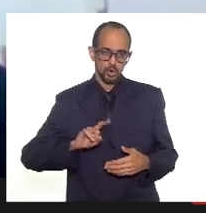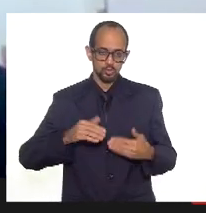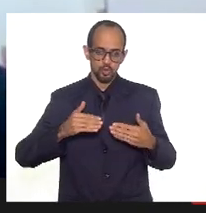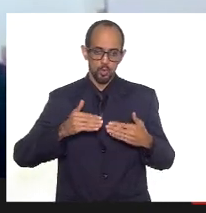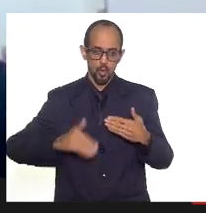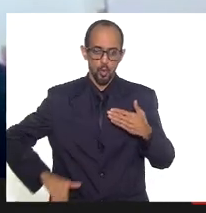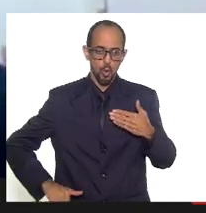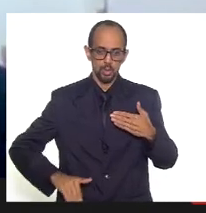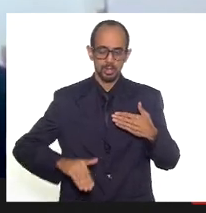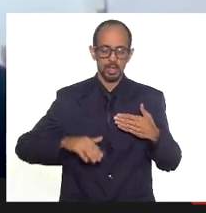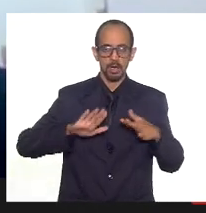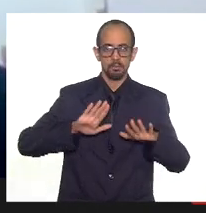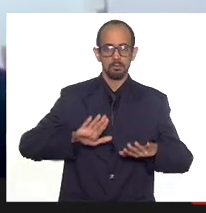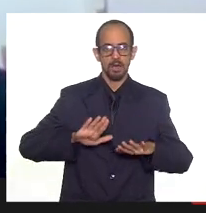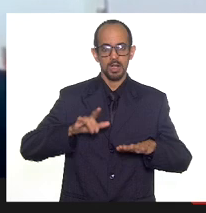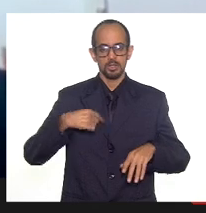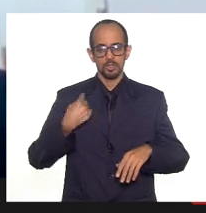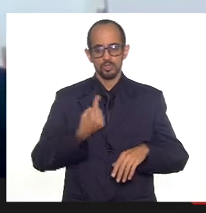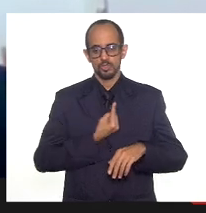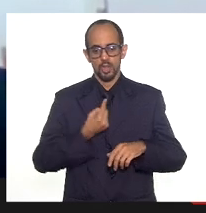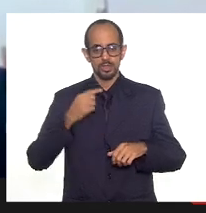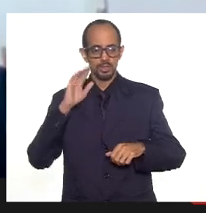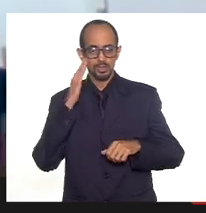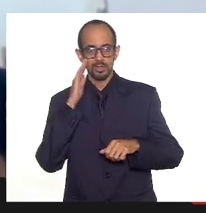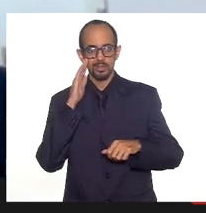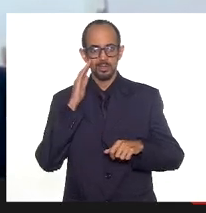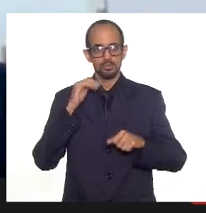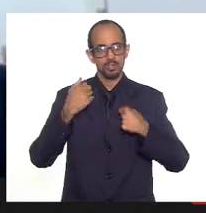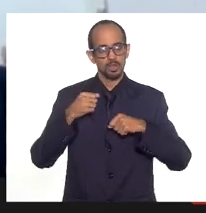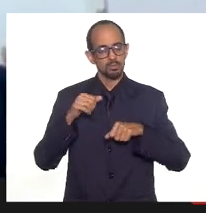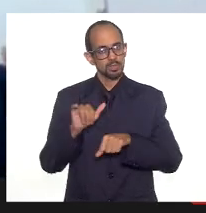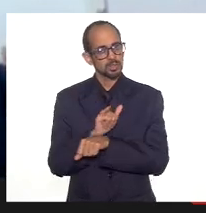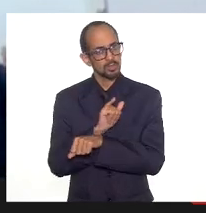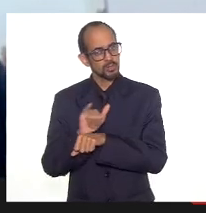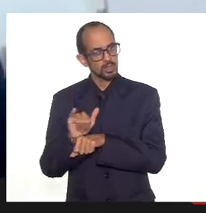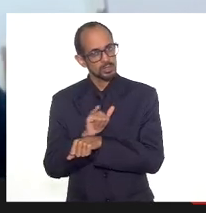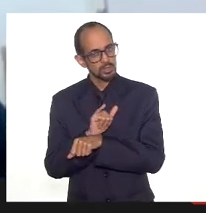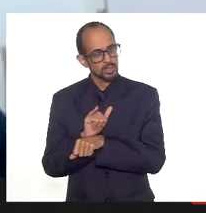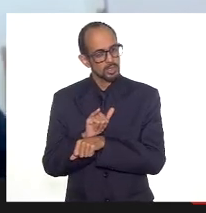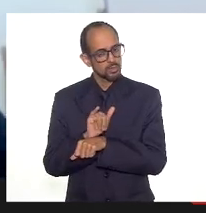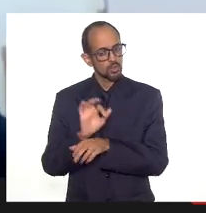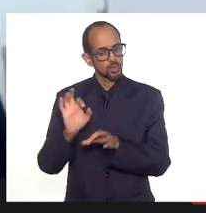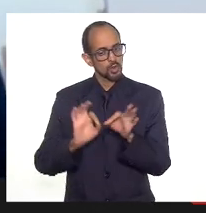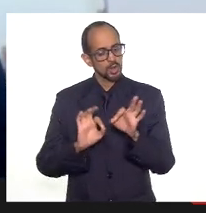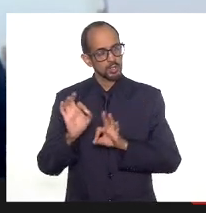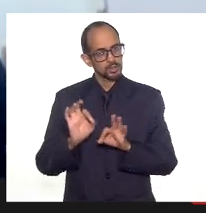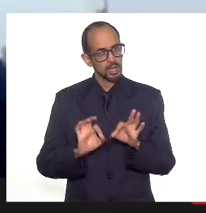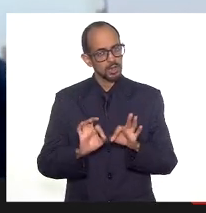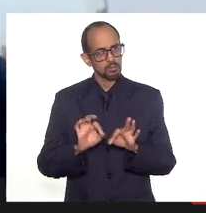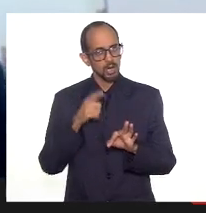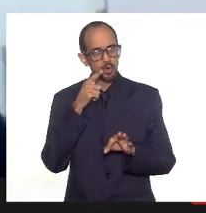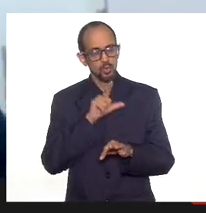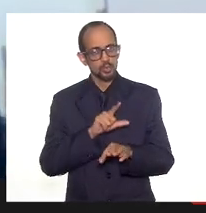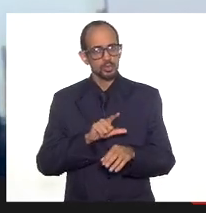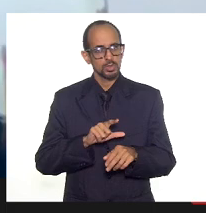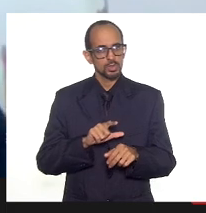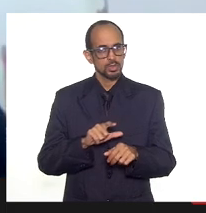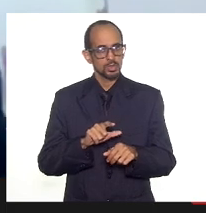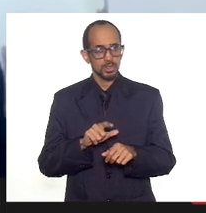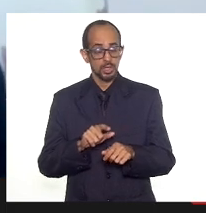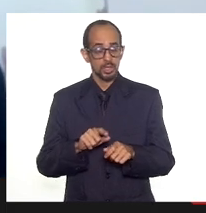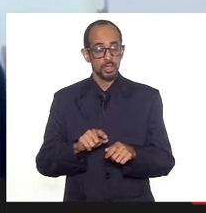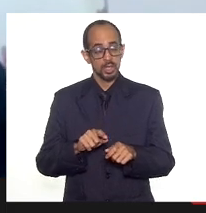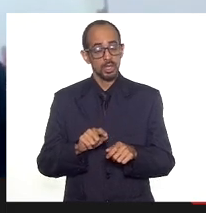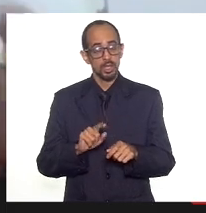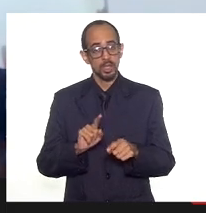conteúdo local em si, mas a gente entende que ela tem que ser flexível e organizada para que atenda os percentuais e atenda a capacidade de